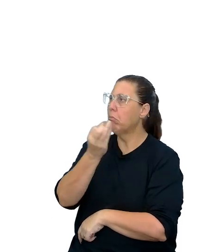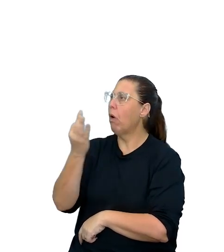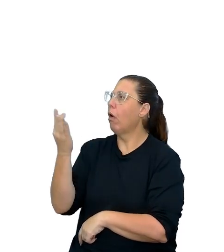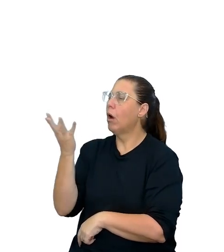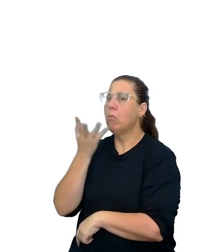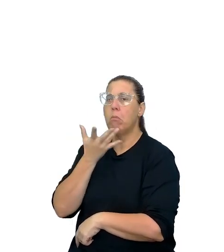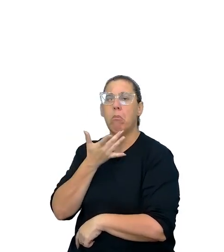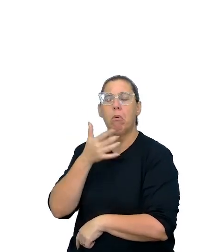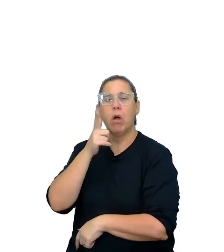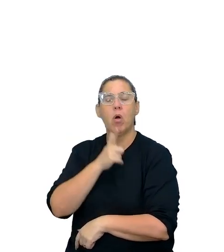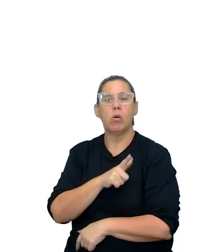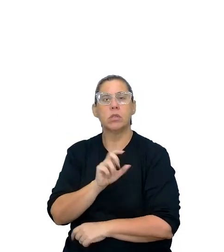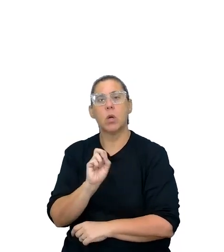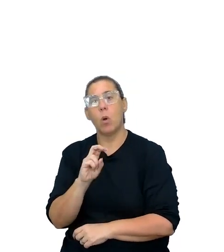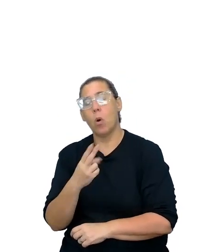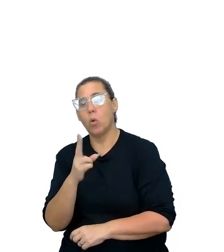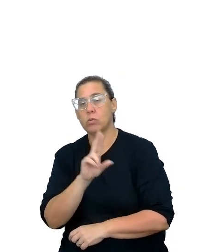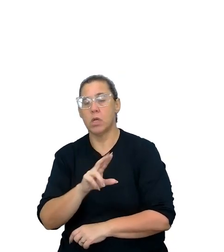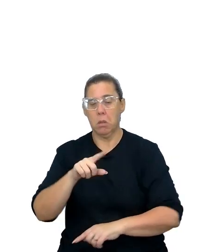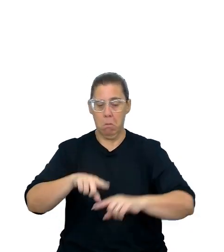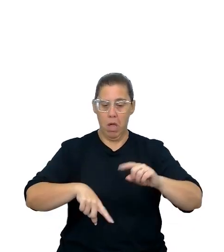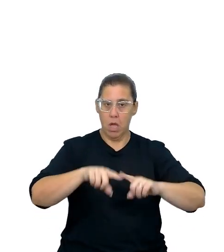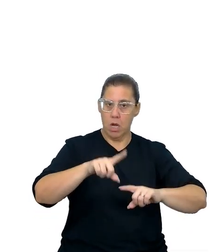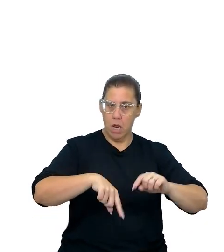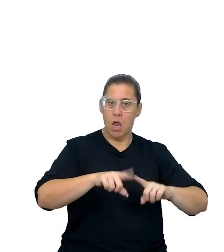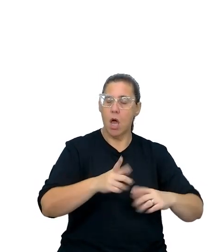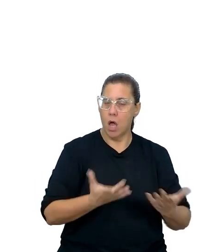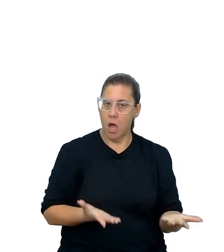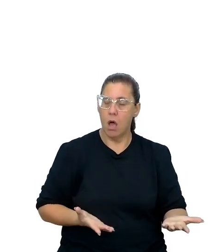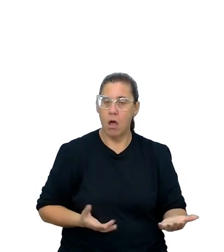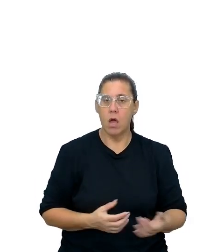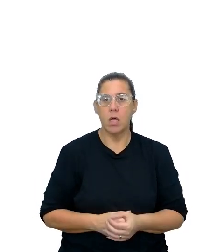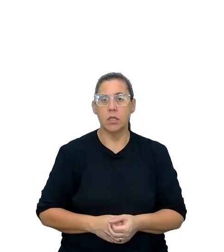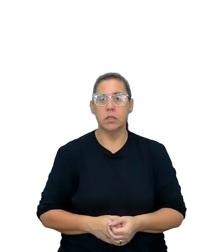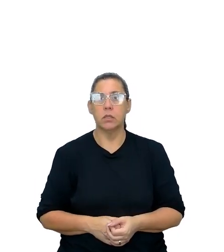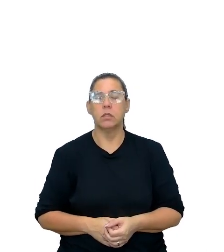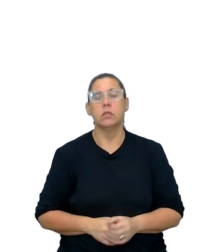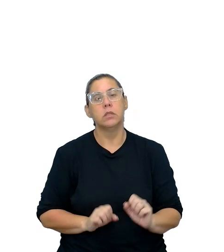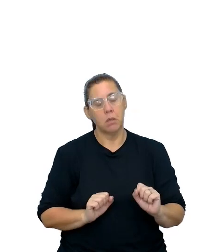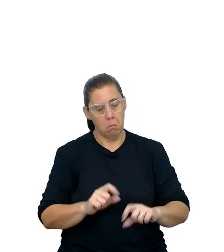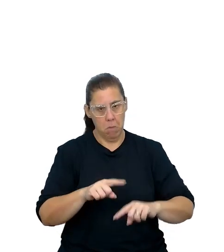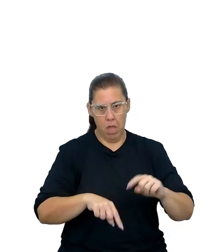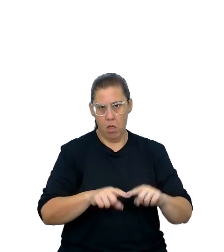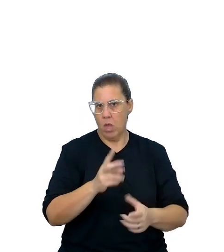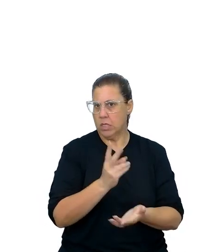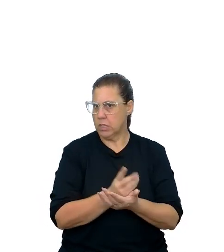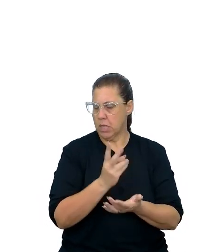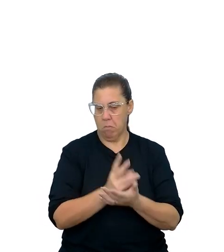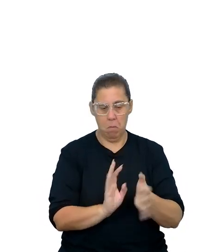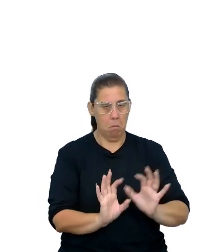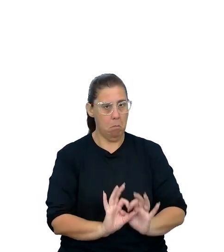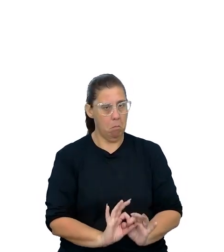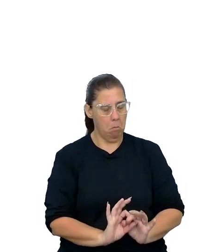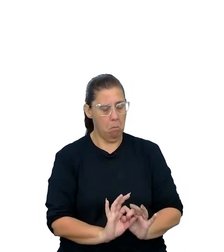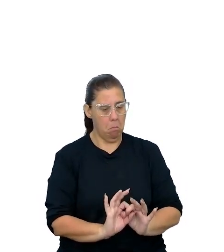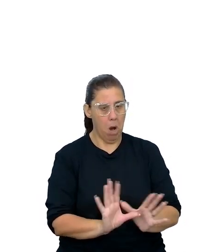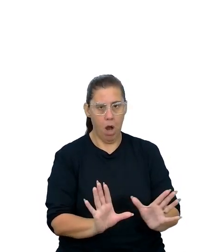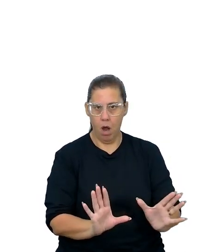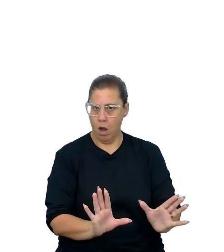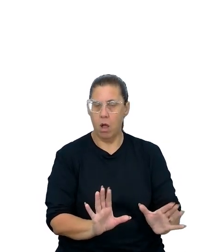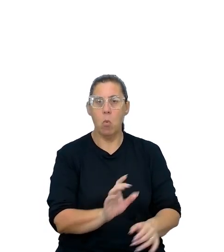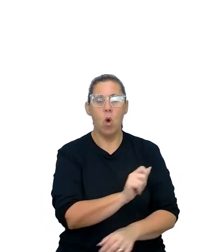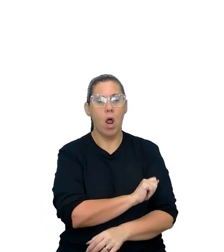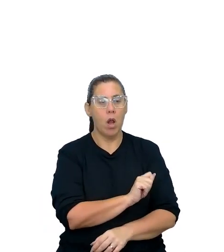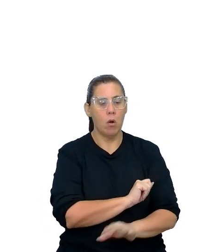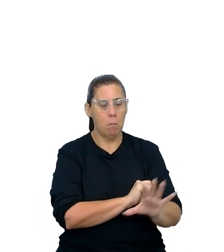contagem, ou utilização de materiais manipuláveis. Então, esses materiais devem estar sempre disponíveis para que os